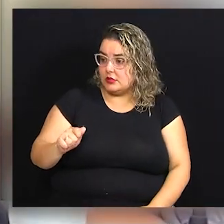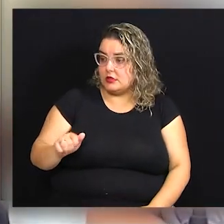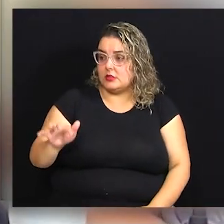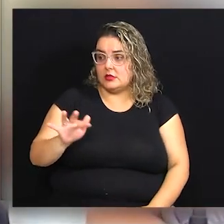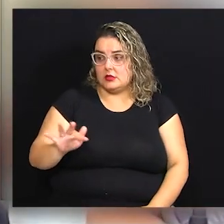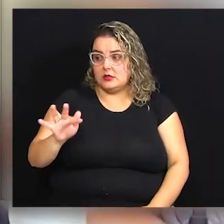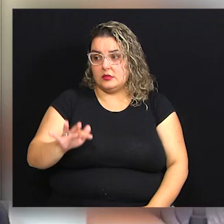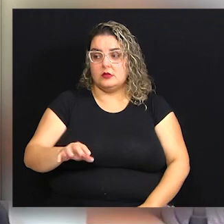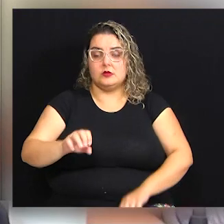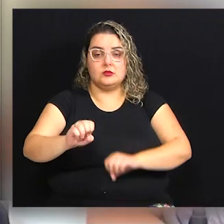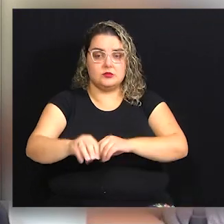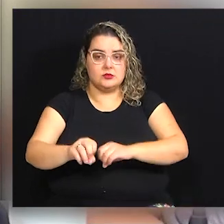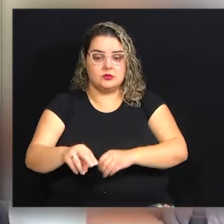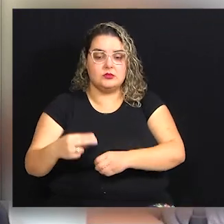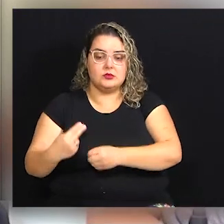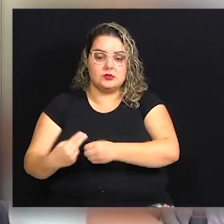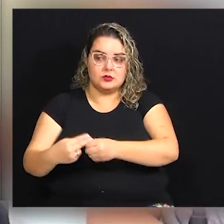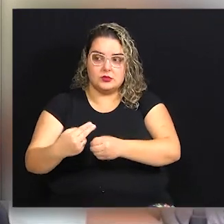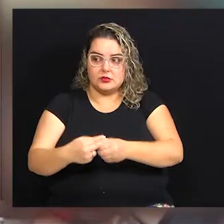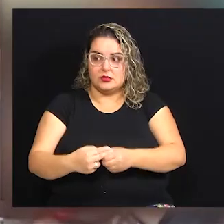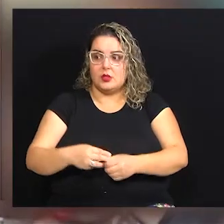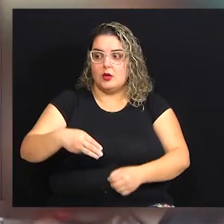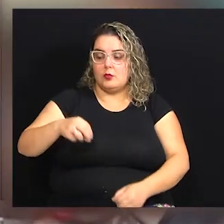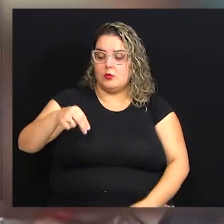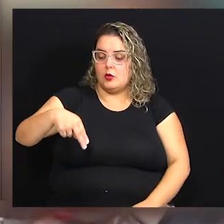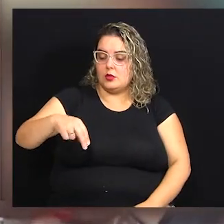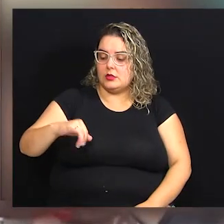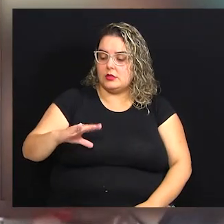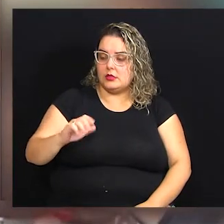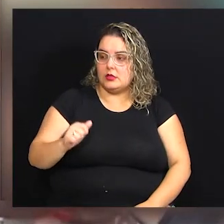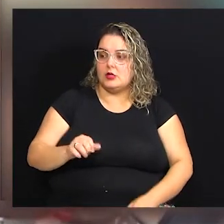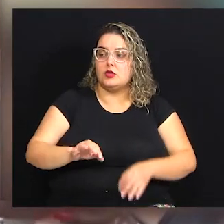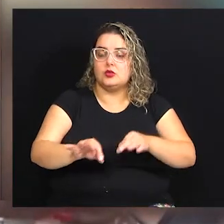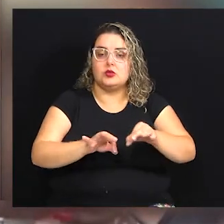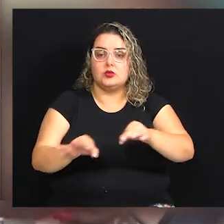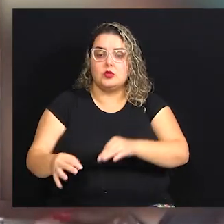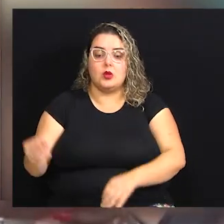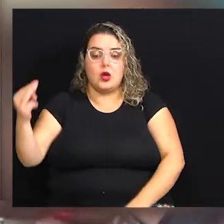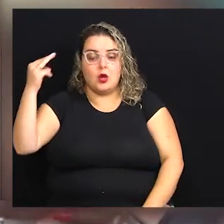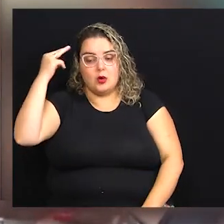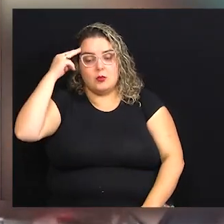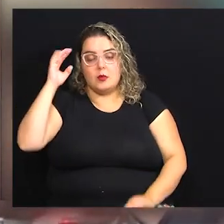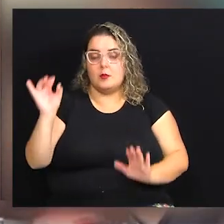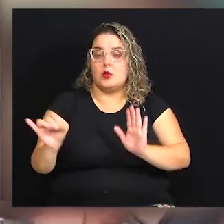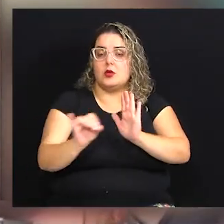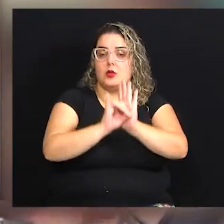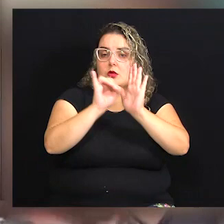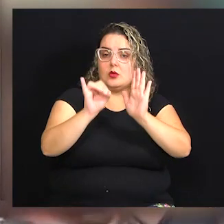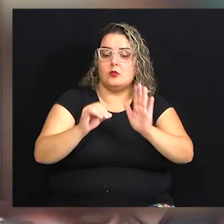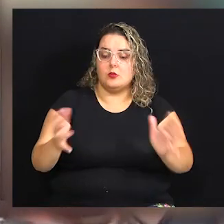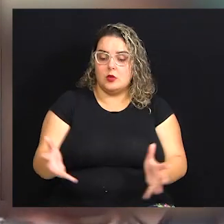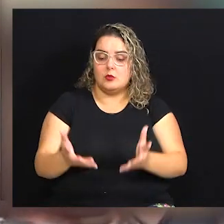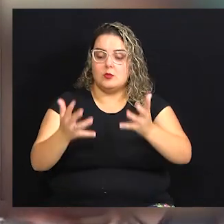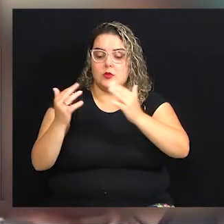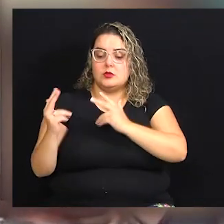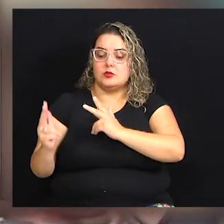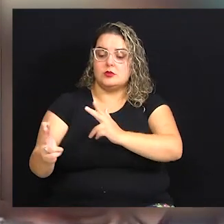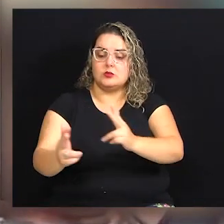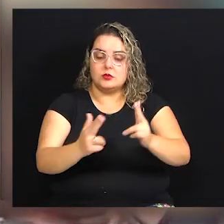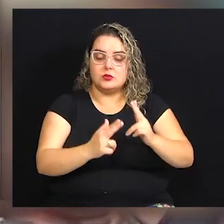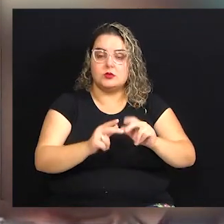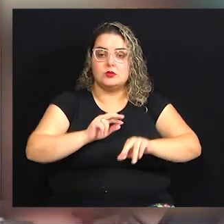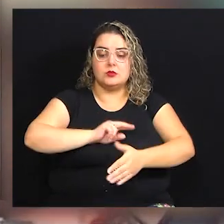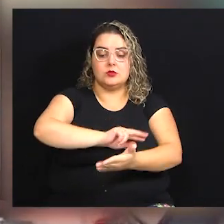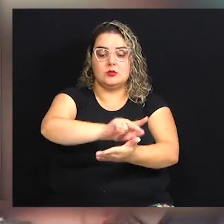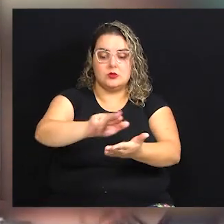da Faculdade de Educação da Unicamp, Mônica Queiroz, do programa Memória e Identidade, Promoção da Igualdade